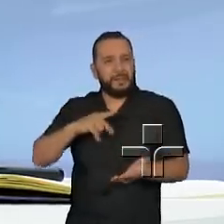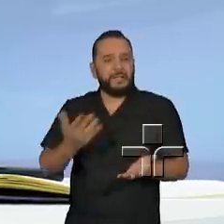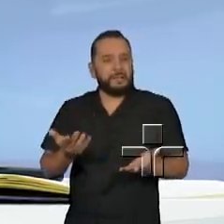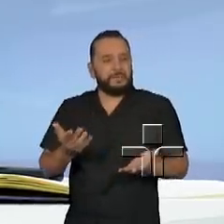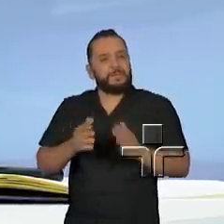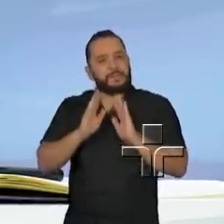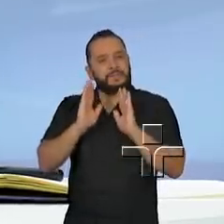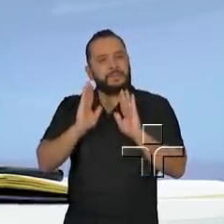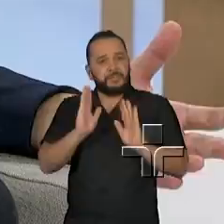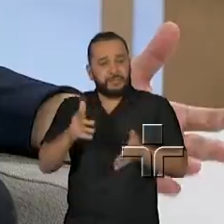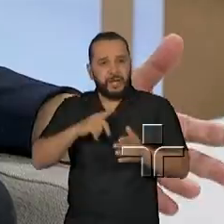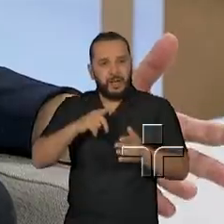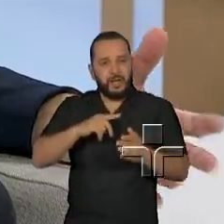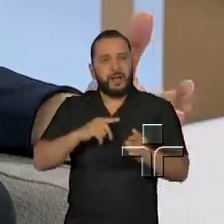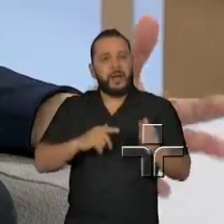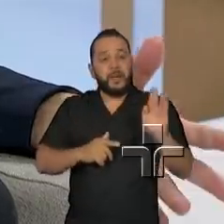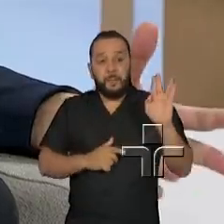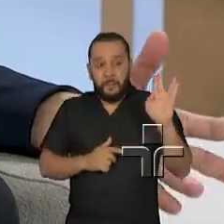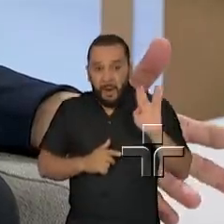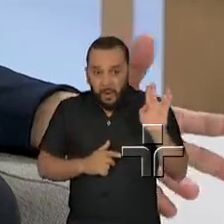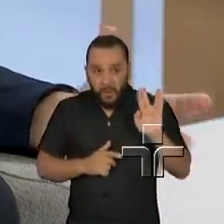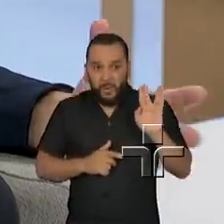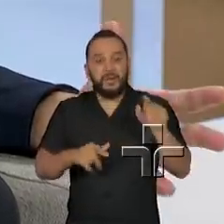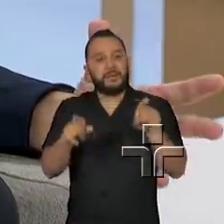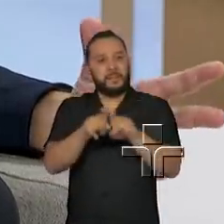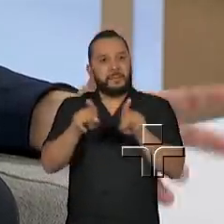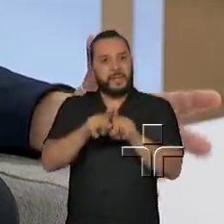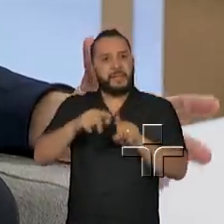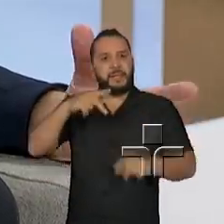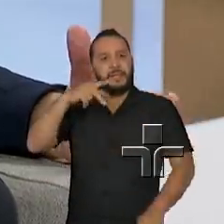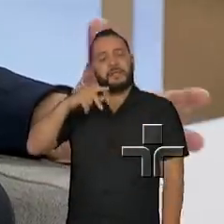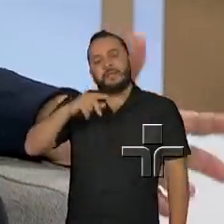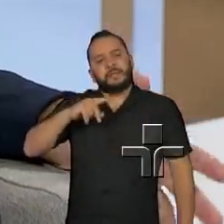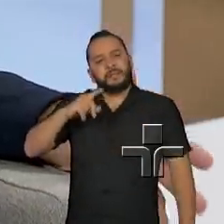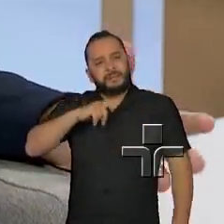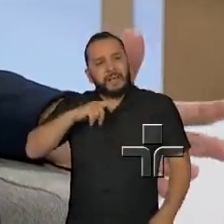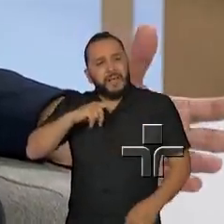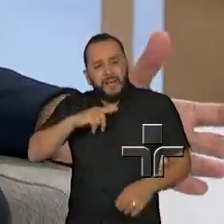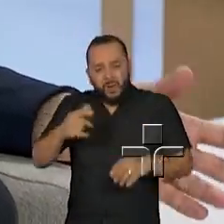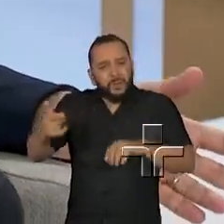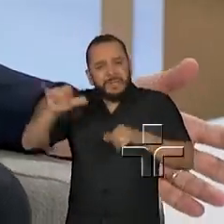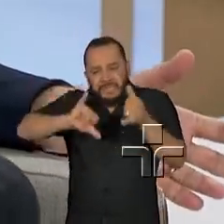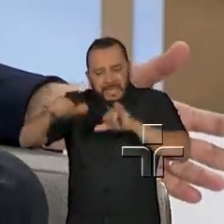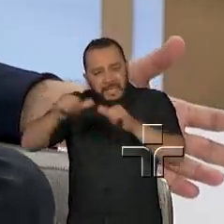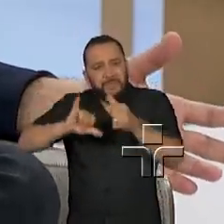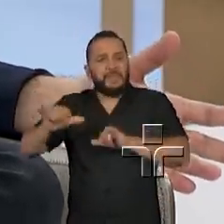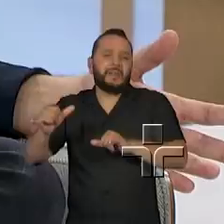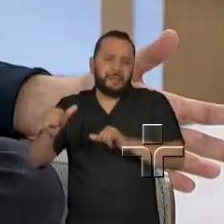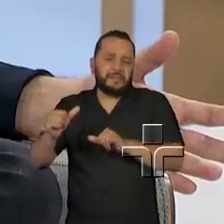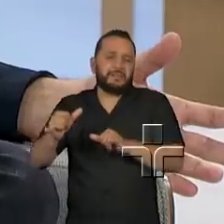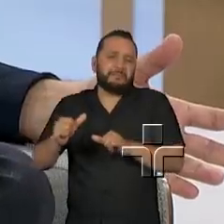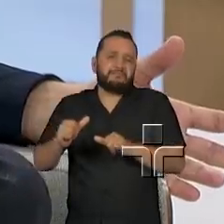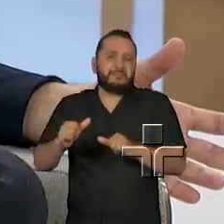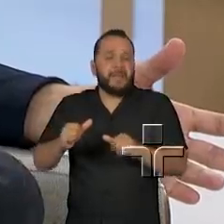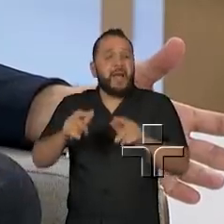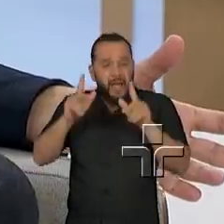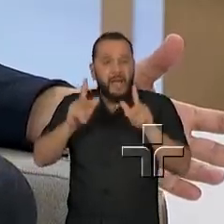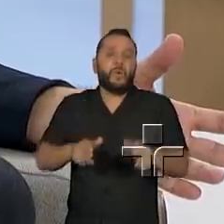assim como a maconha, são o futuro da medicina. Estão para a medicina do século XXI como os antibióticos para a medicina do século